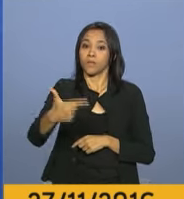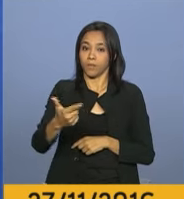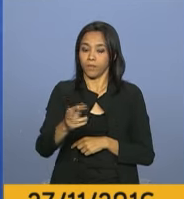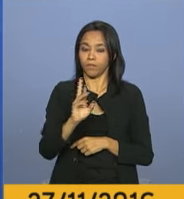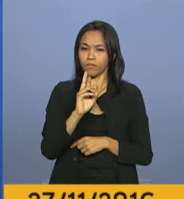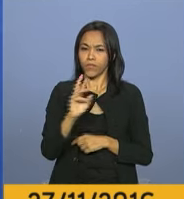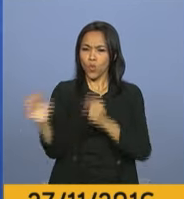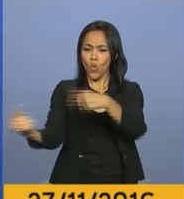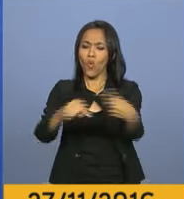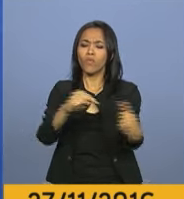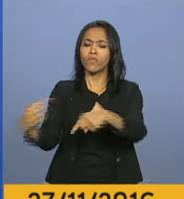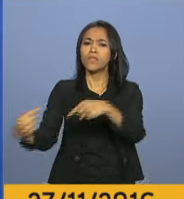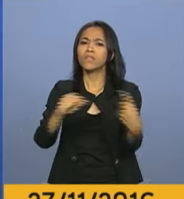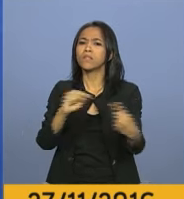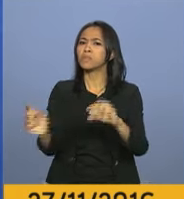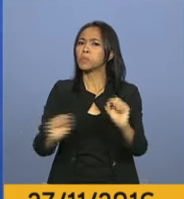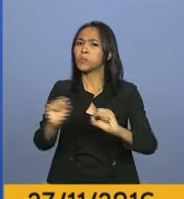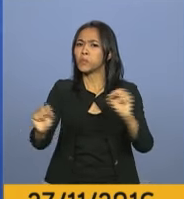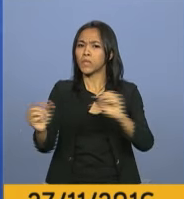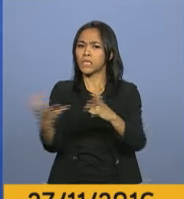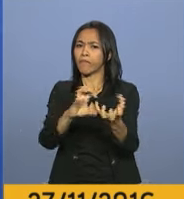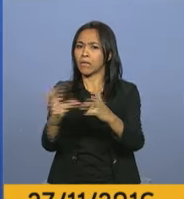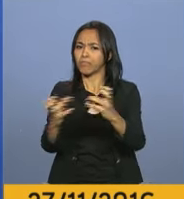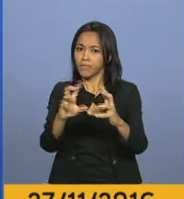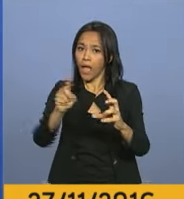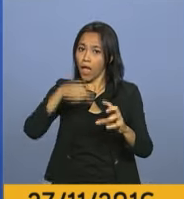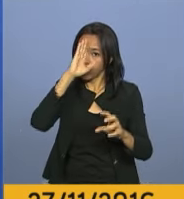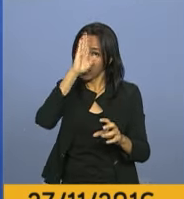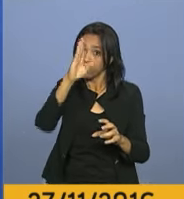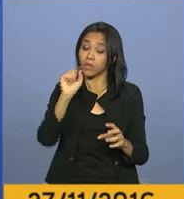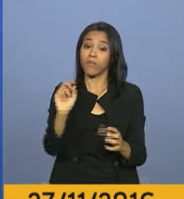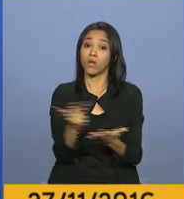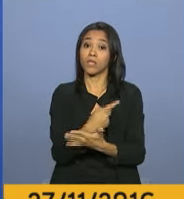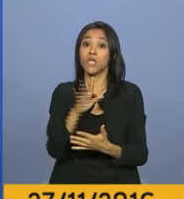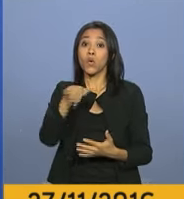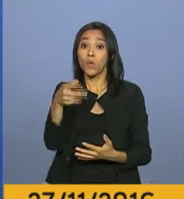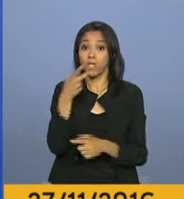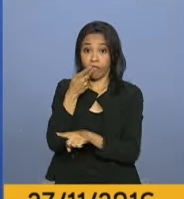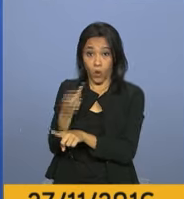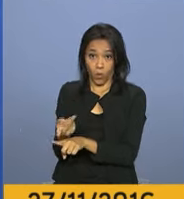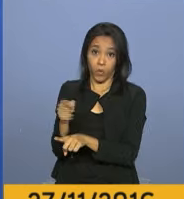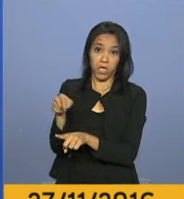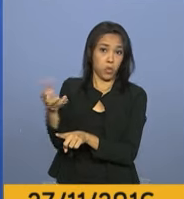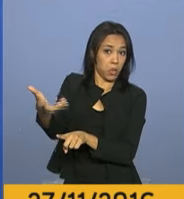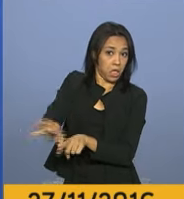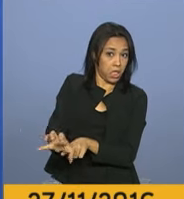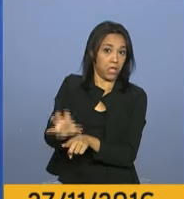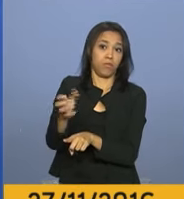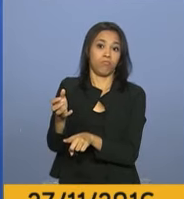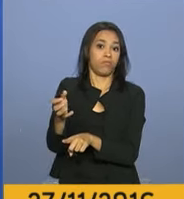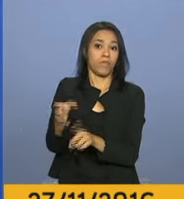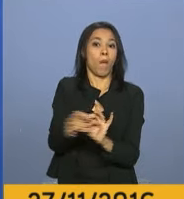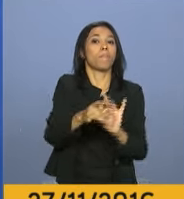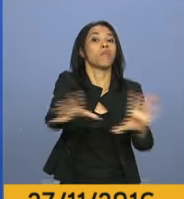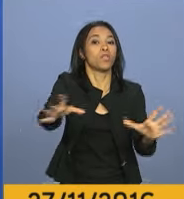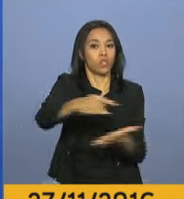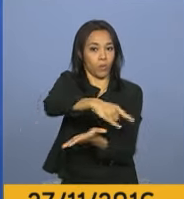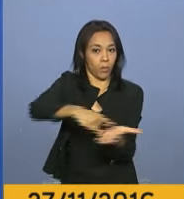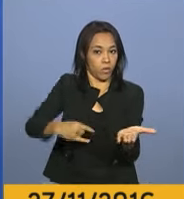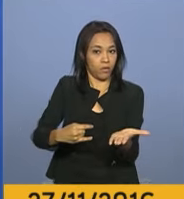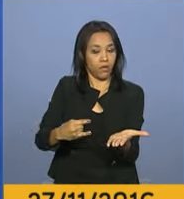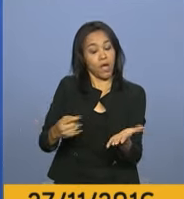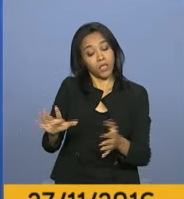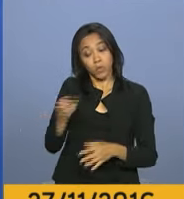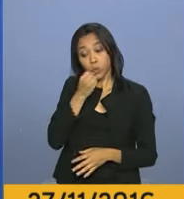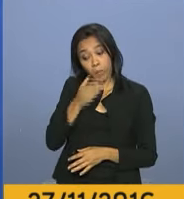o conflito era exatamente esse. Esse é o conflito fundamental. Quando ele disse que não iria ou não queria despachar, eu disse, então, faça o